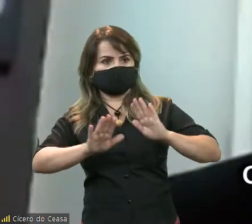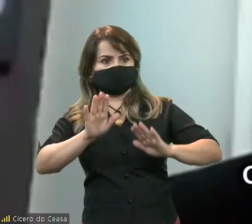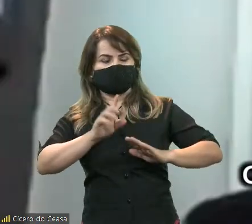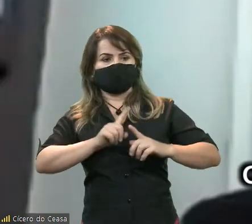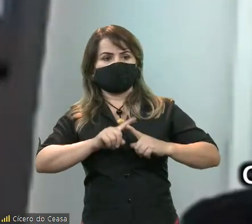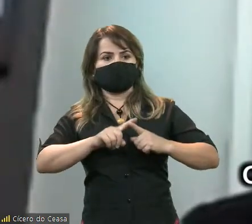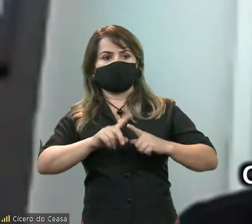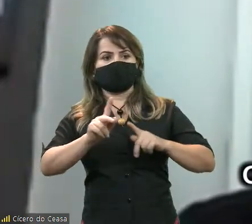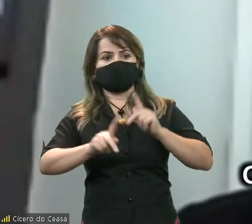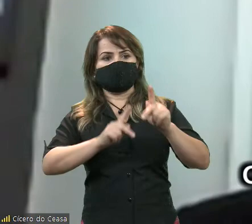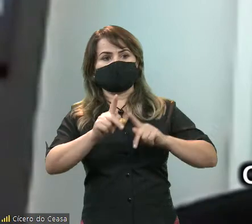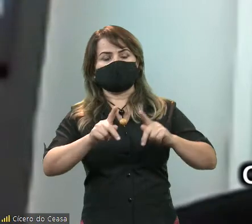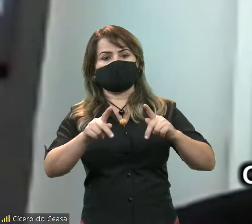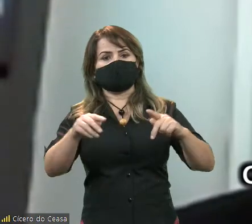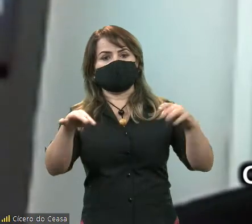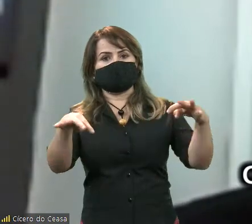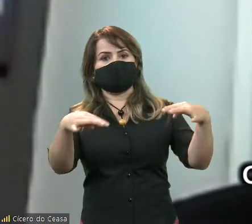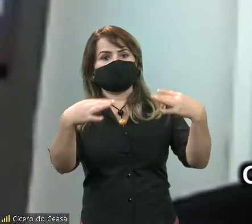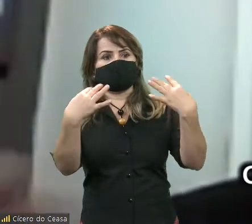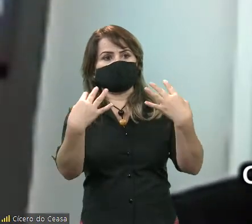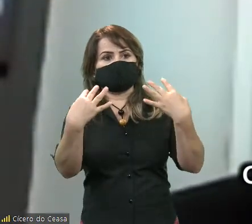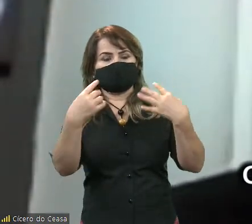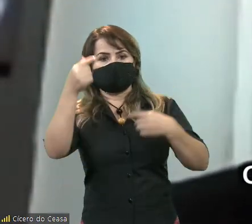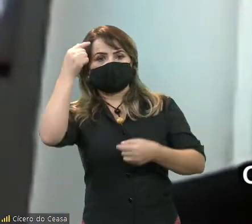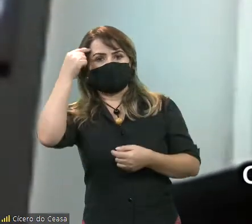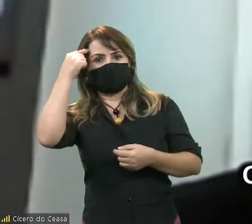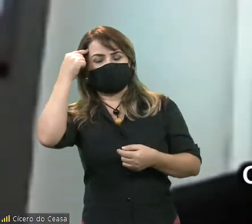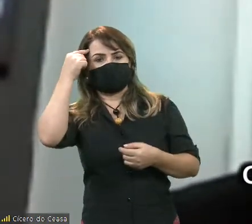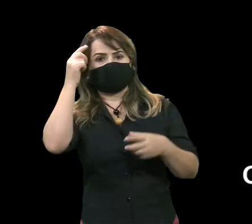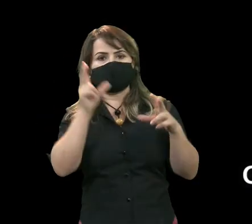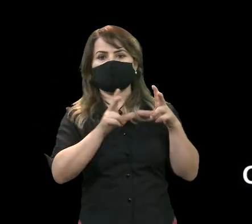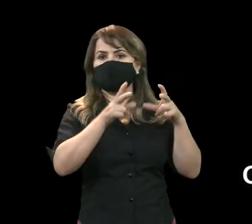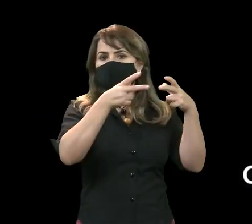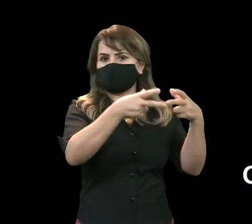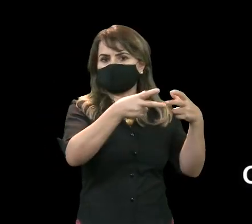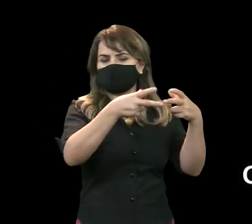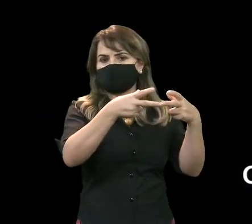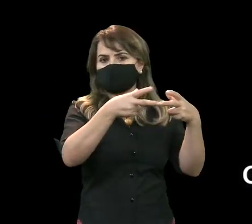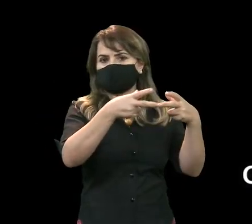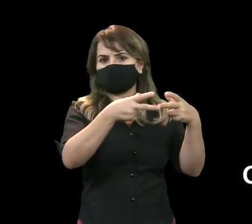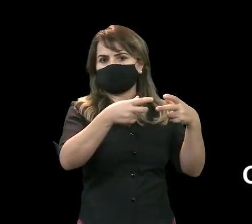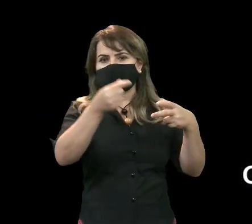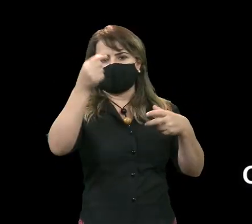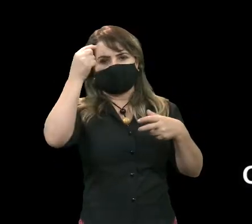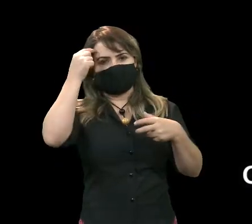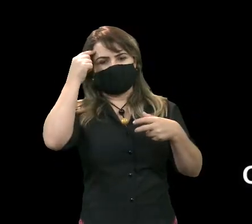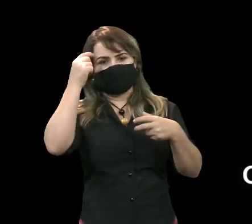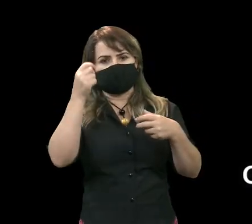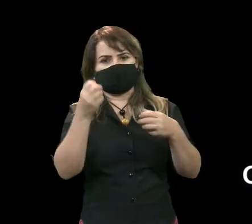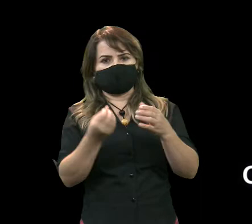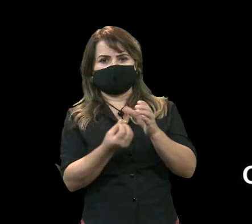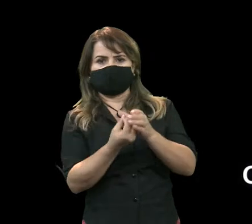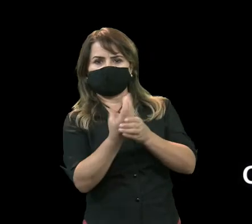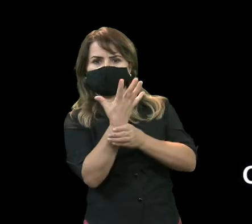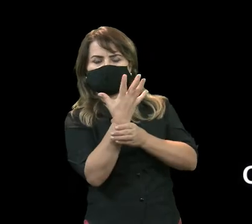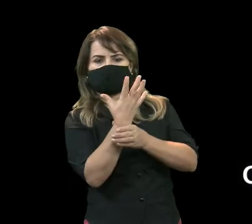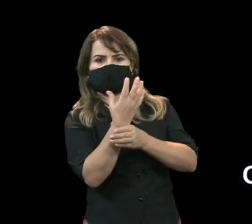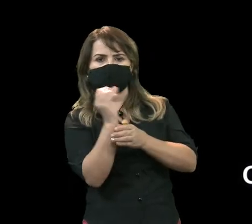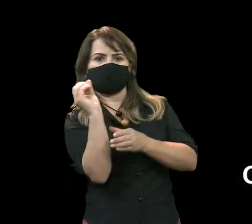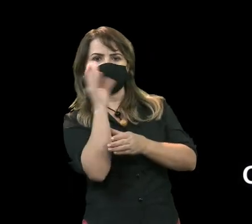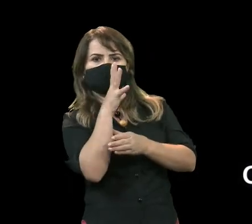fora vai achar que a Câmara está apontando para o seu prefeito que seja aberto outra secretaria. Então, é um cuidado que nós temos que